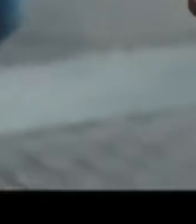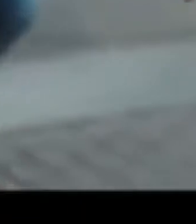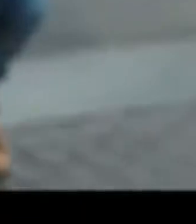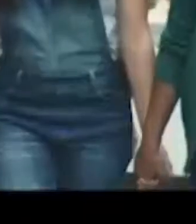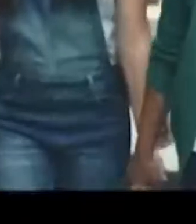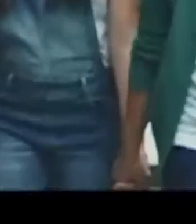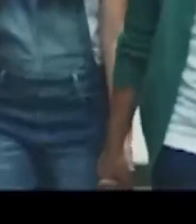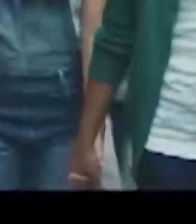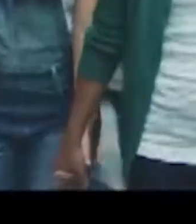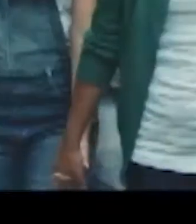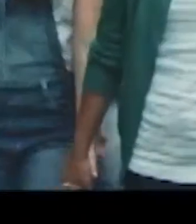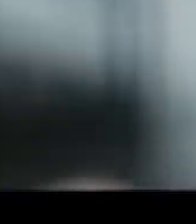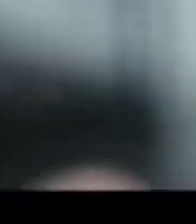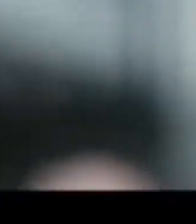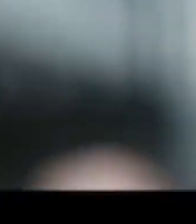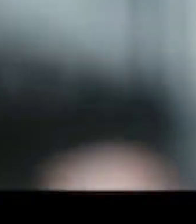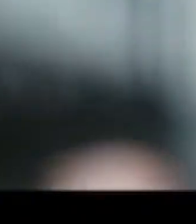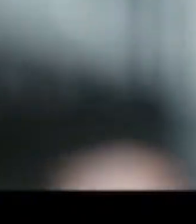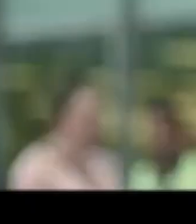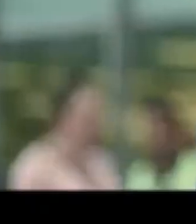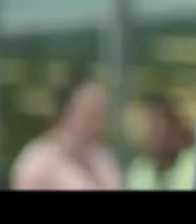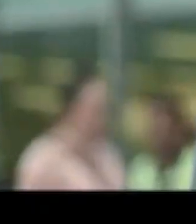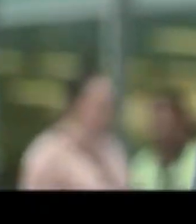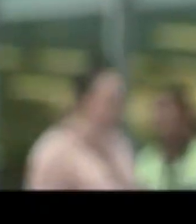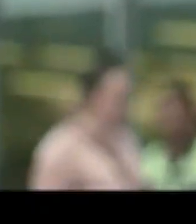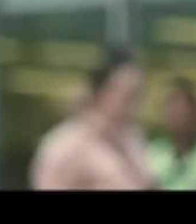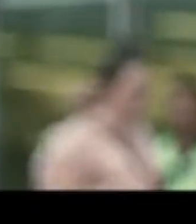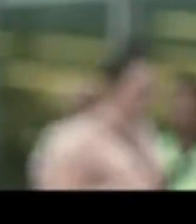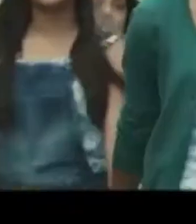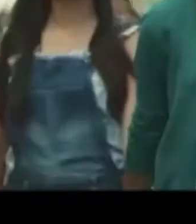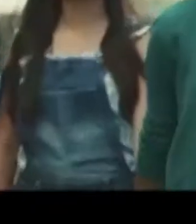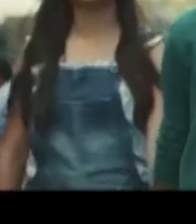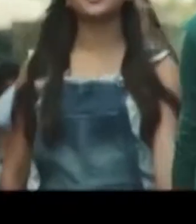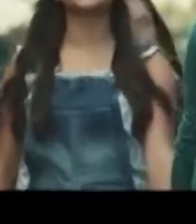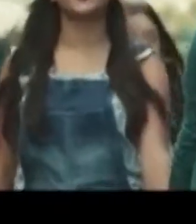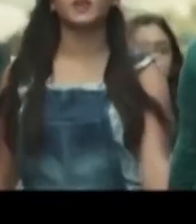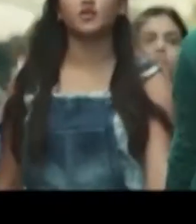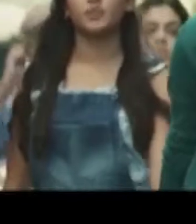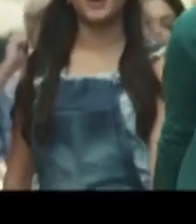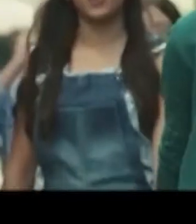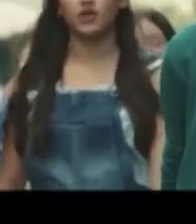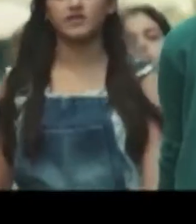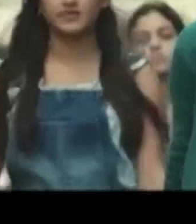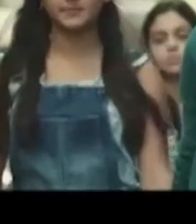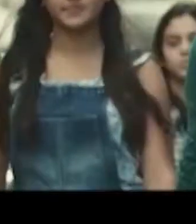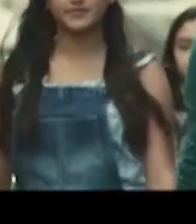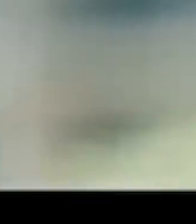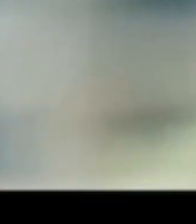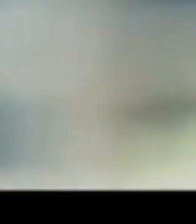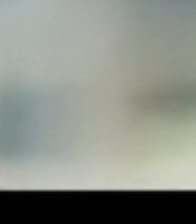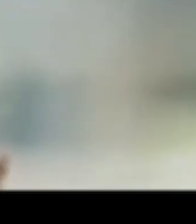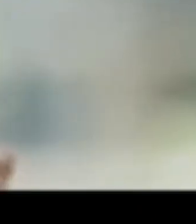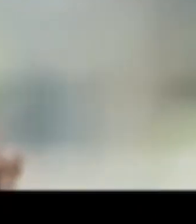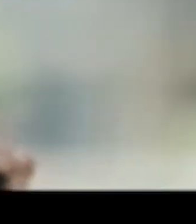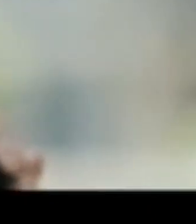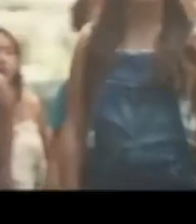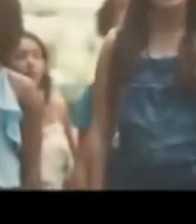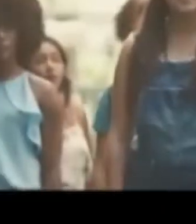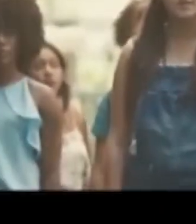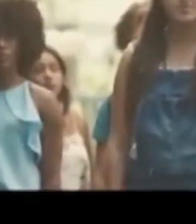repito, não é qualquer um membro do governo, é o ministro da Educação do Brasil. dizer que